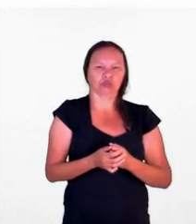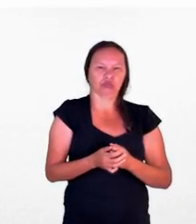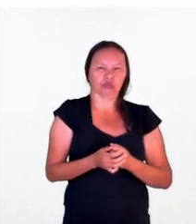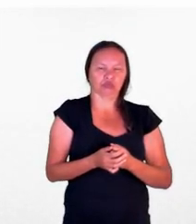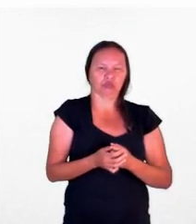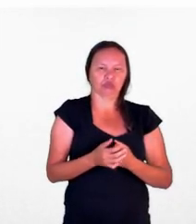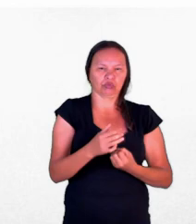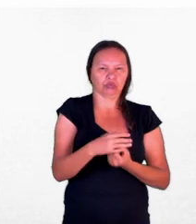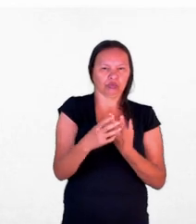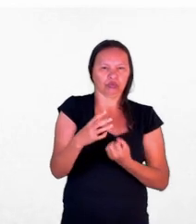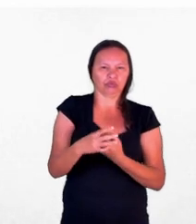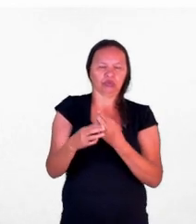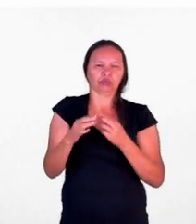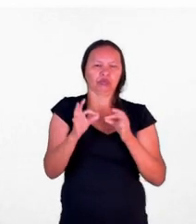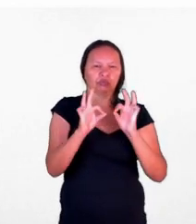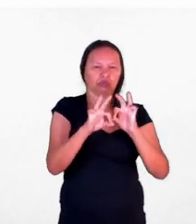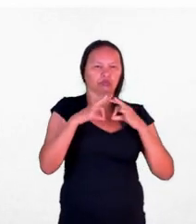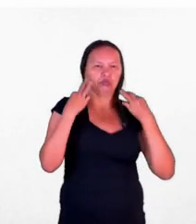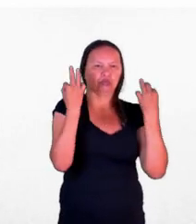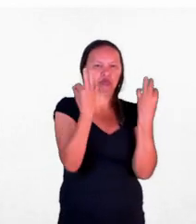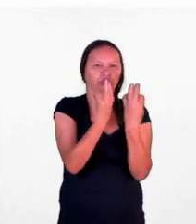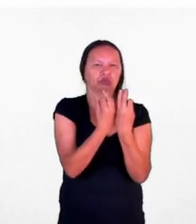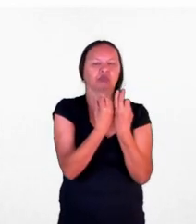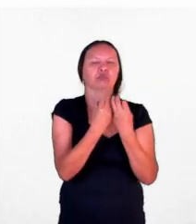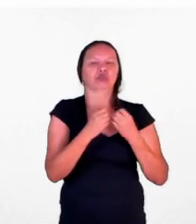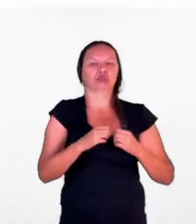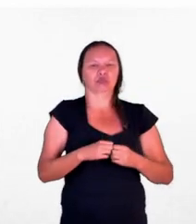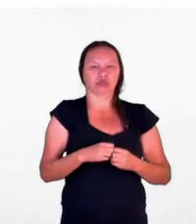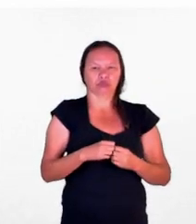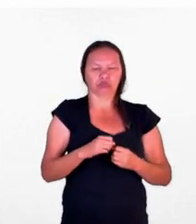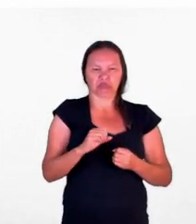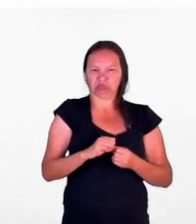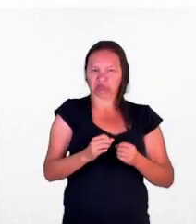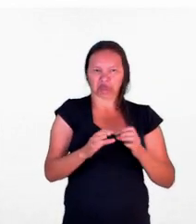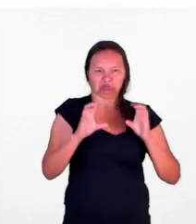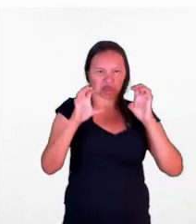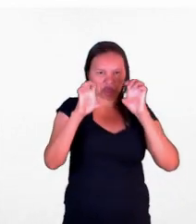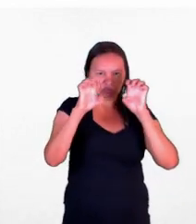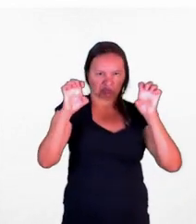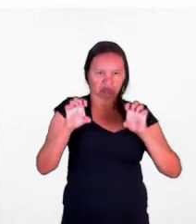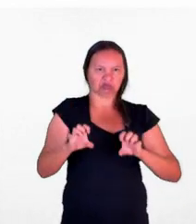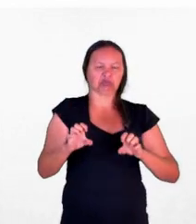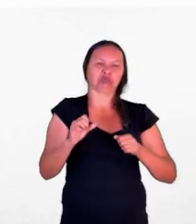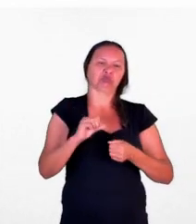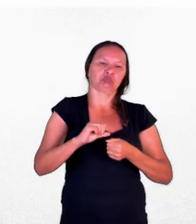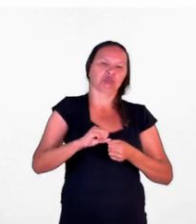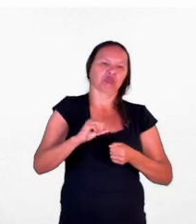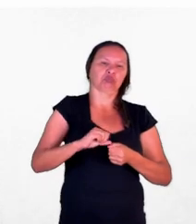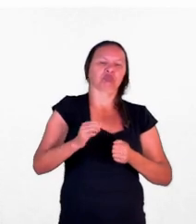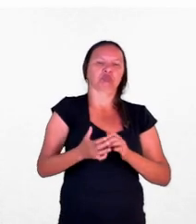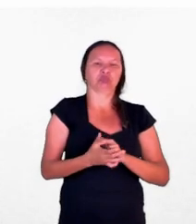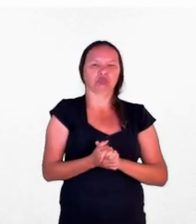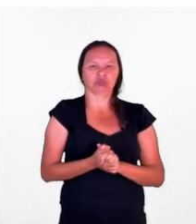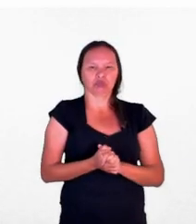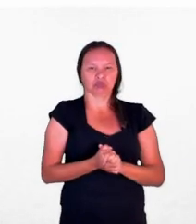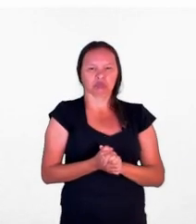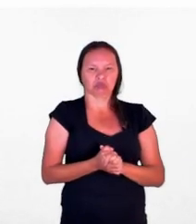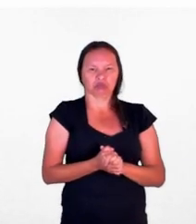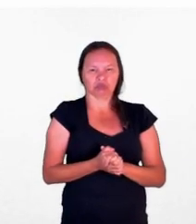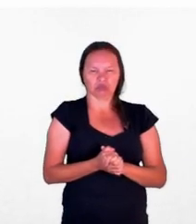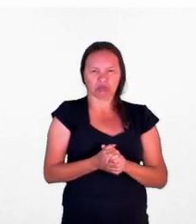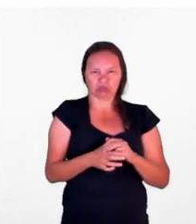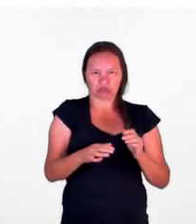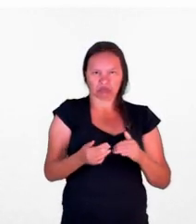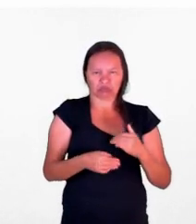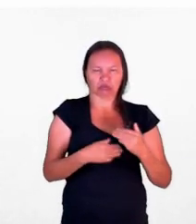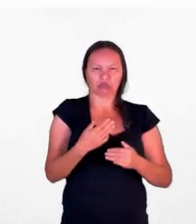Agricultura Familiar eh uma coisa que o estado não tinha feito e agora ele